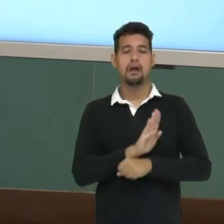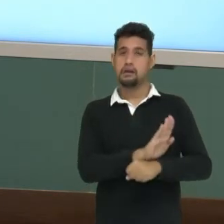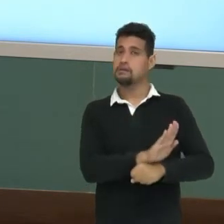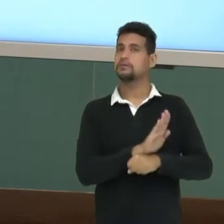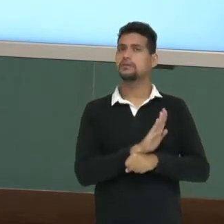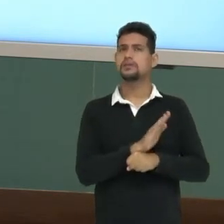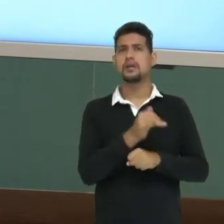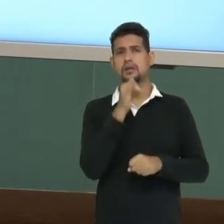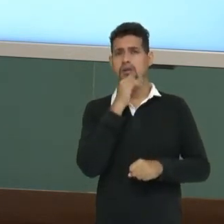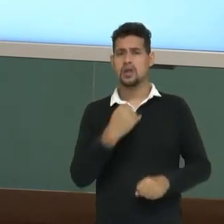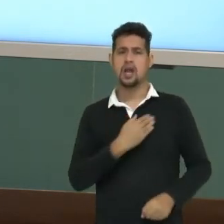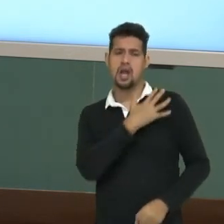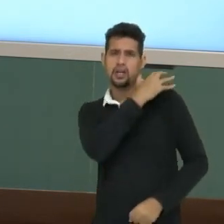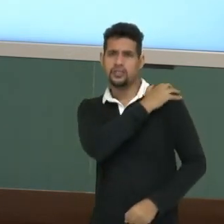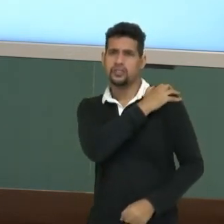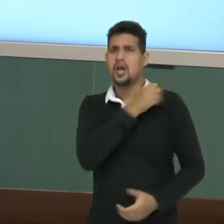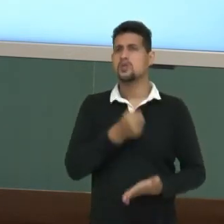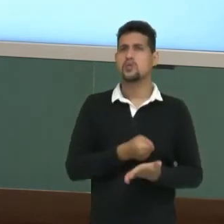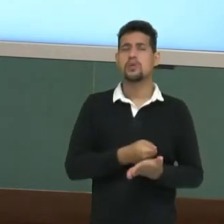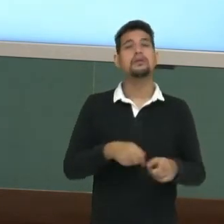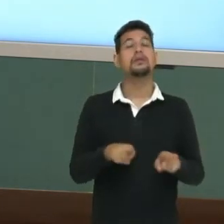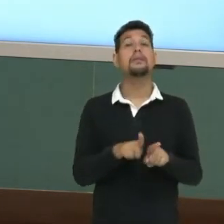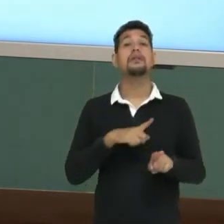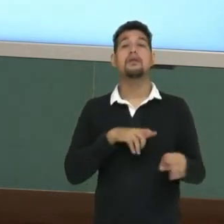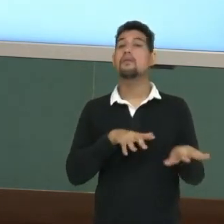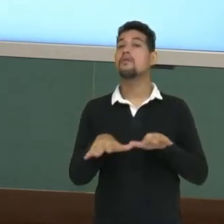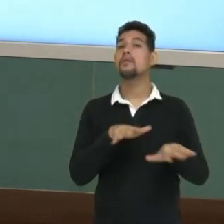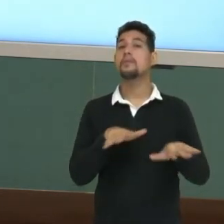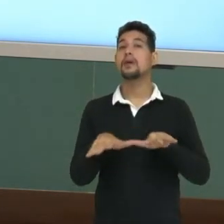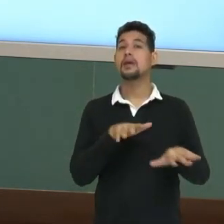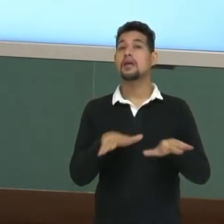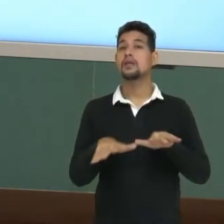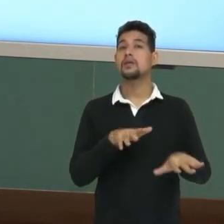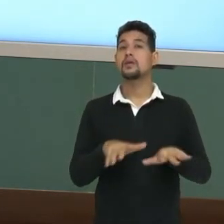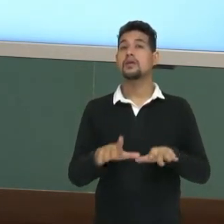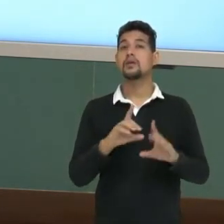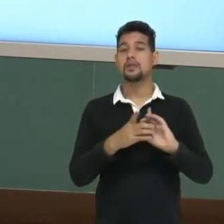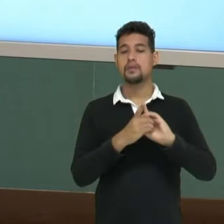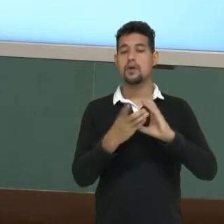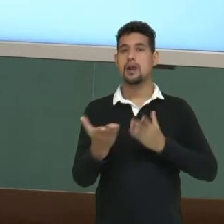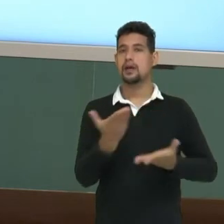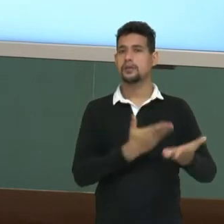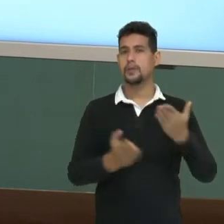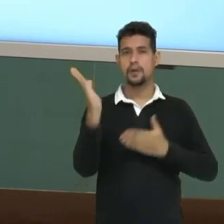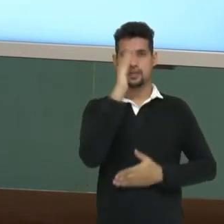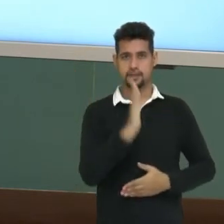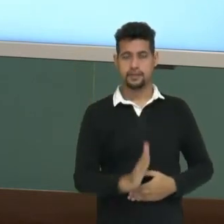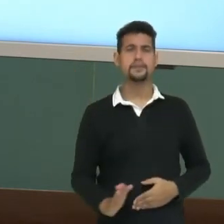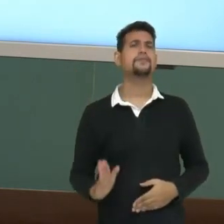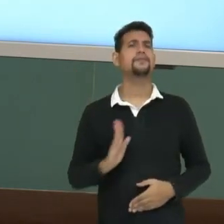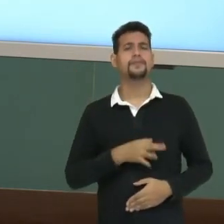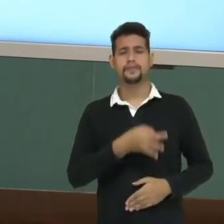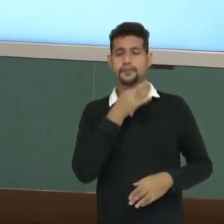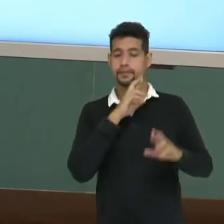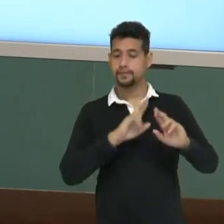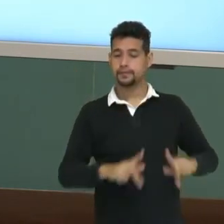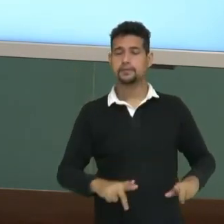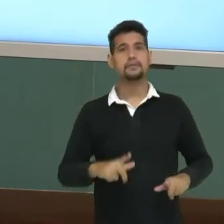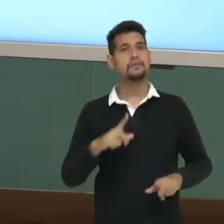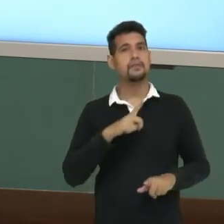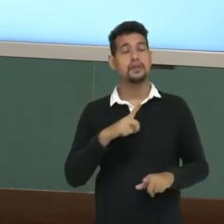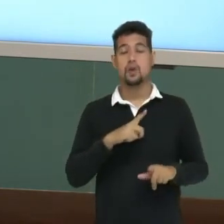da ditadura, e o outro seria o Movimento Democrático Brasileiro, partido de oposição. Com isso, ele esperava ter